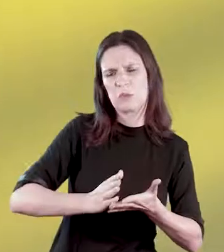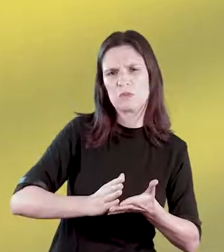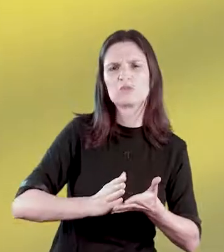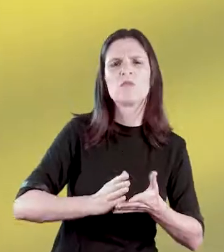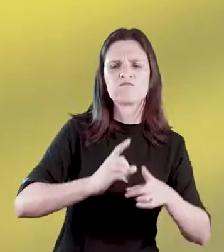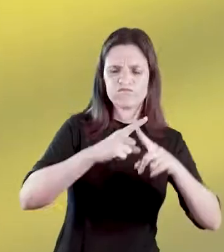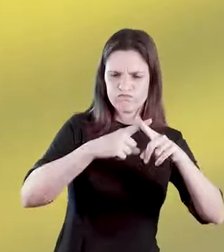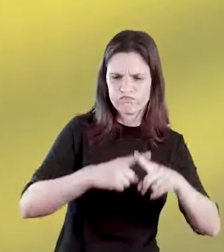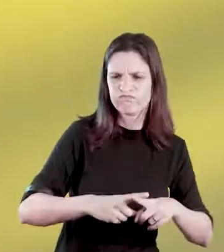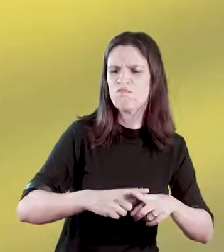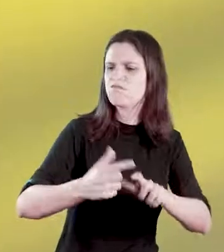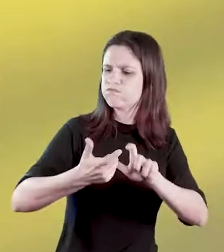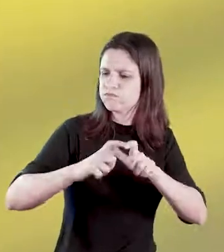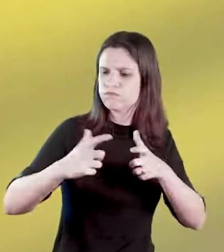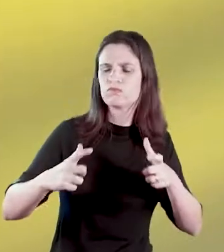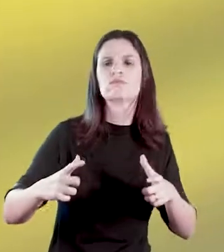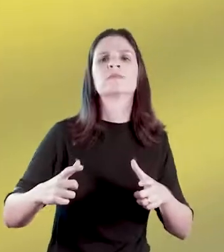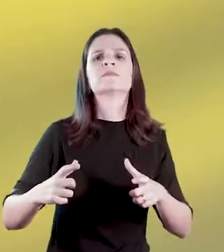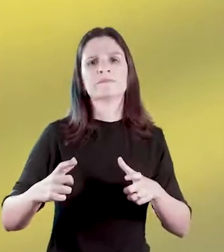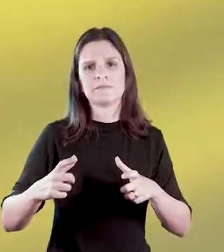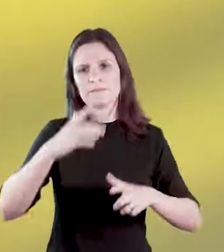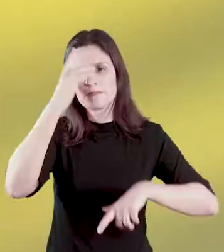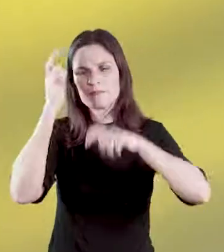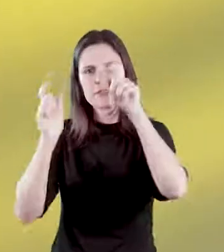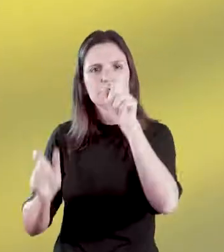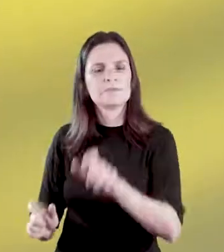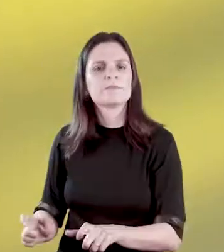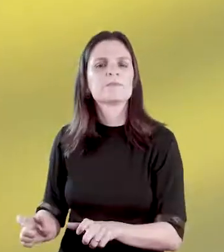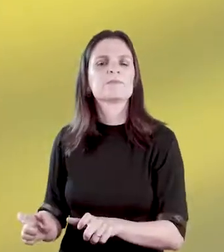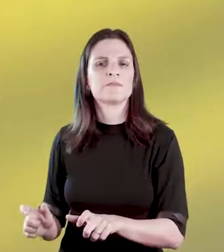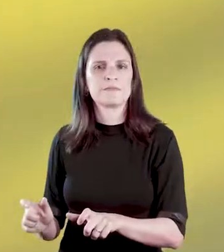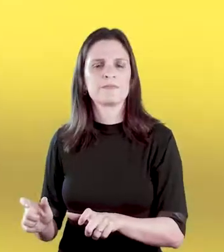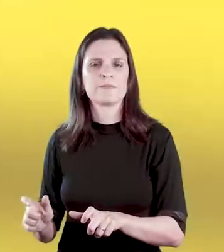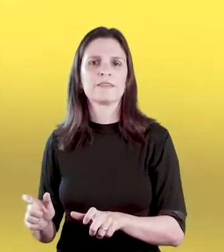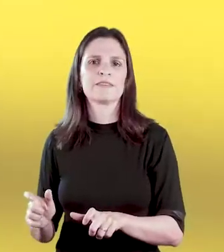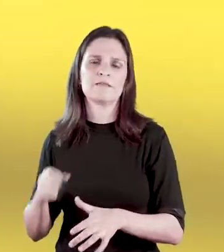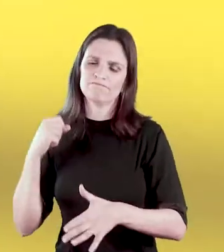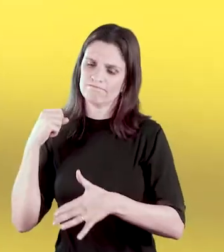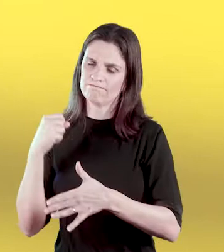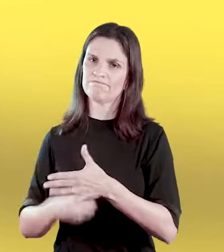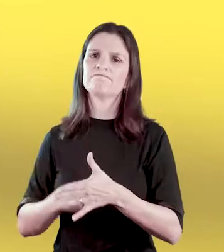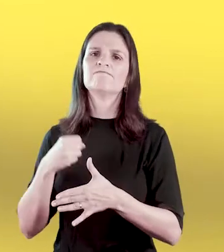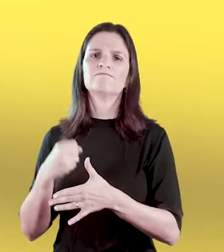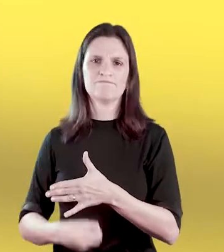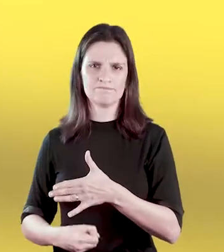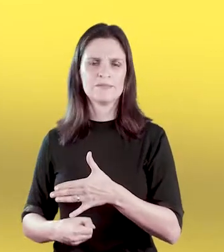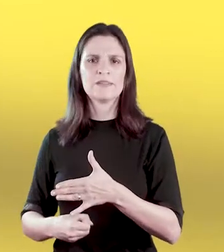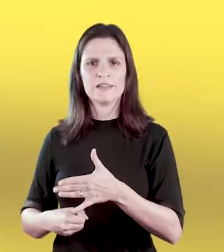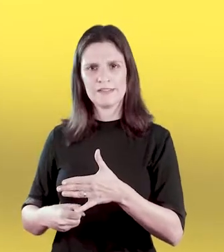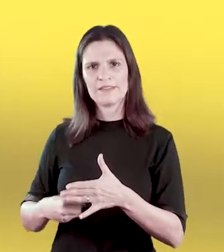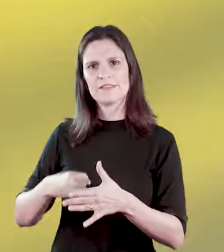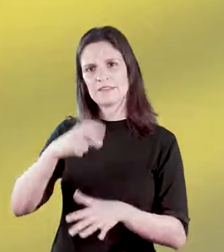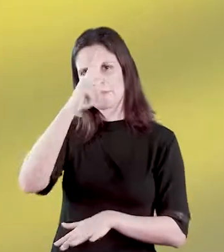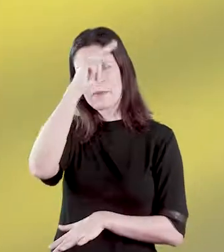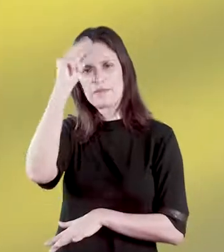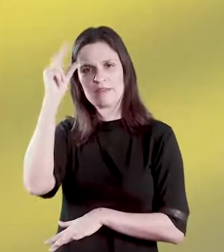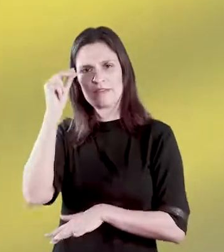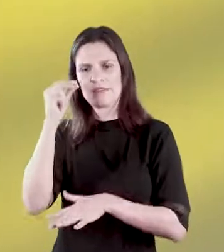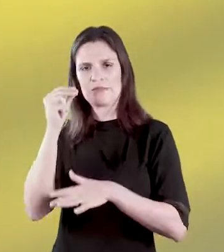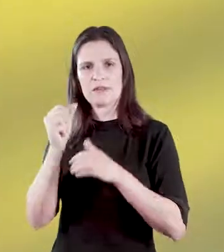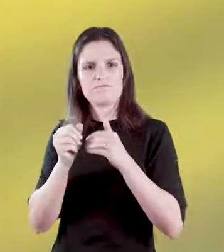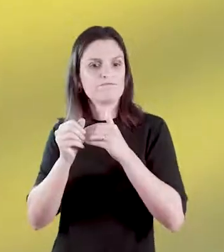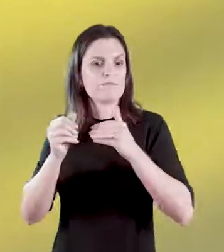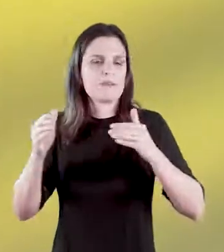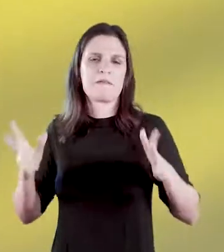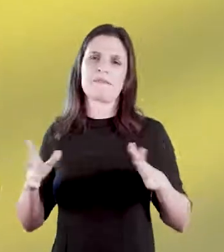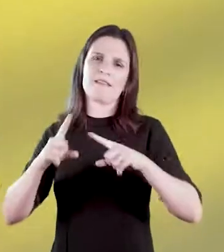o concurso em massa na prefeitura naquela época e Então esse foi o maior motivo uma luta para que a prefeitura abre